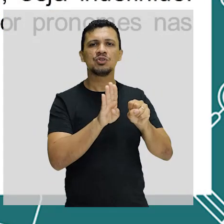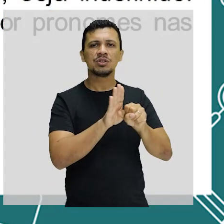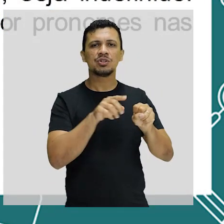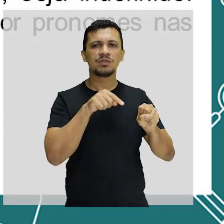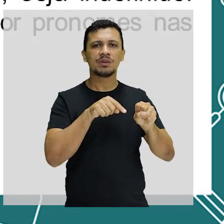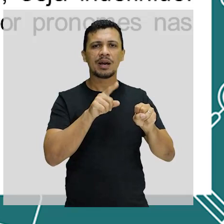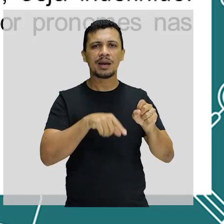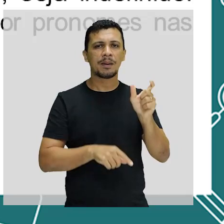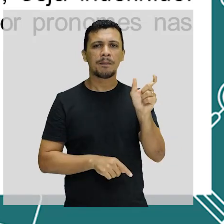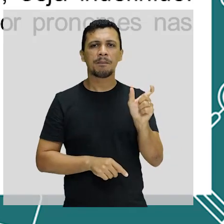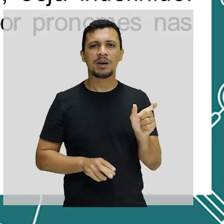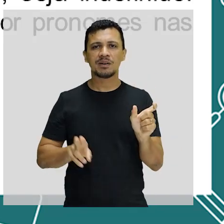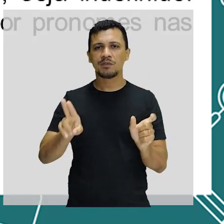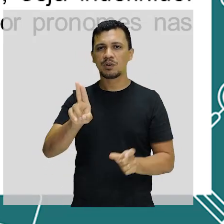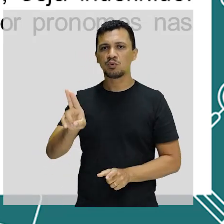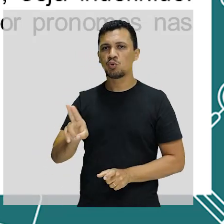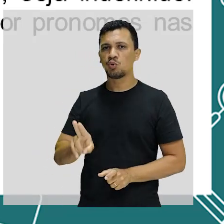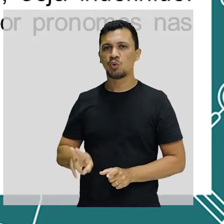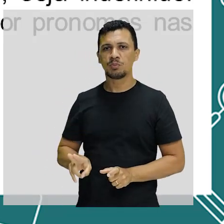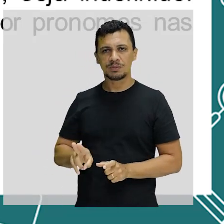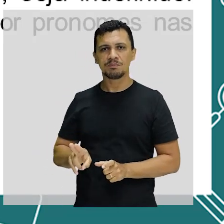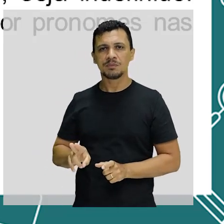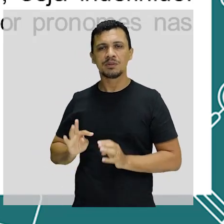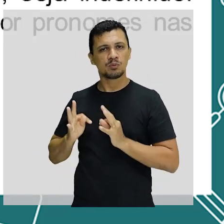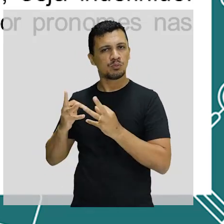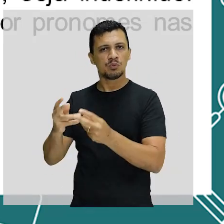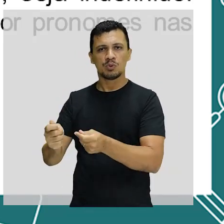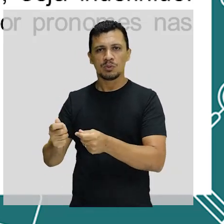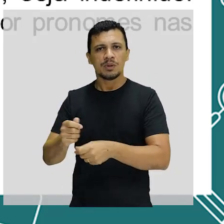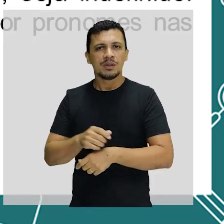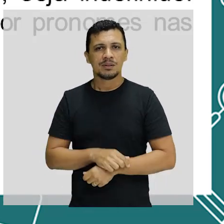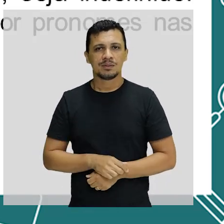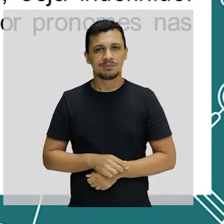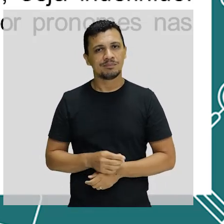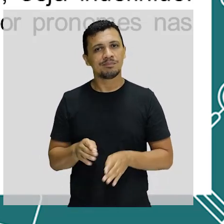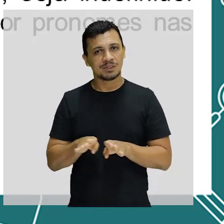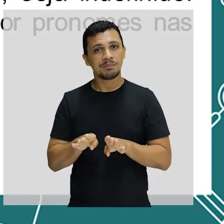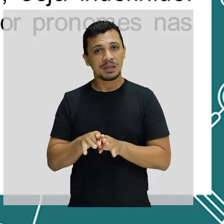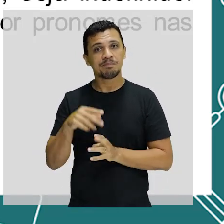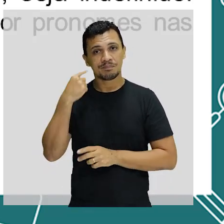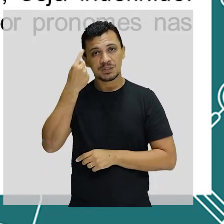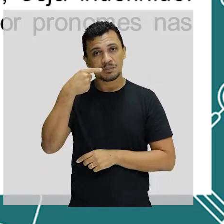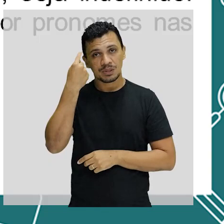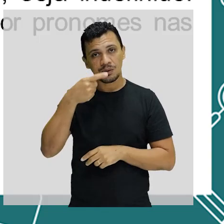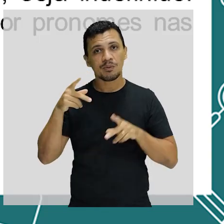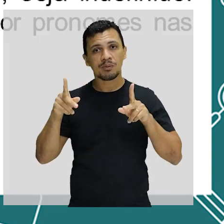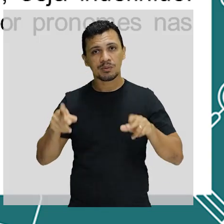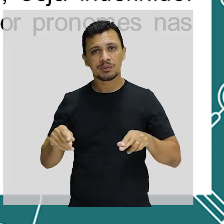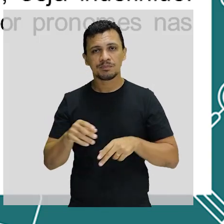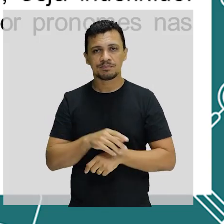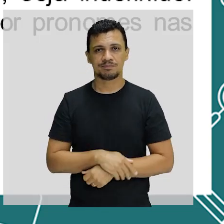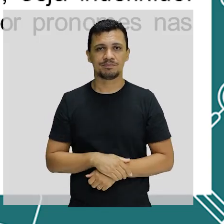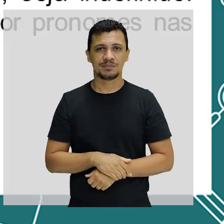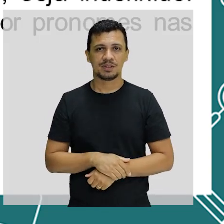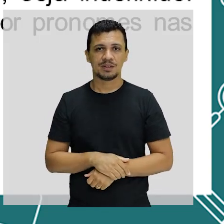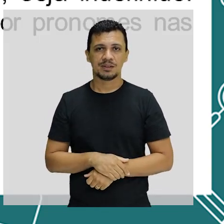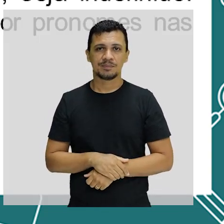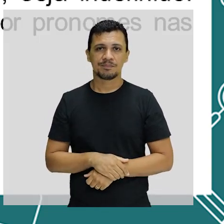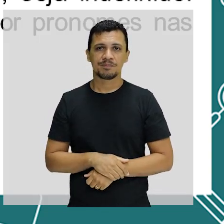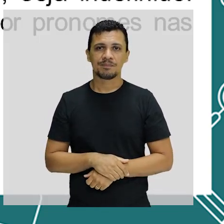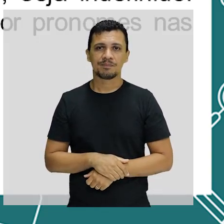os seres. Em espanhol não é diferente. Então, os substantivos em espanhol, que são conhecidos por